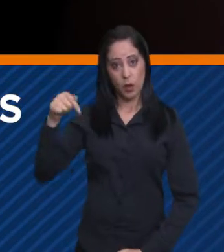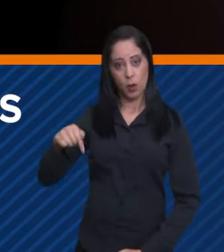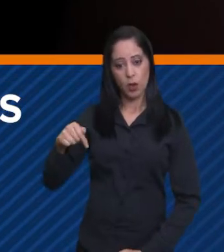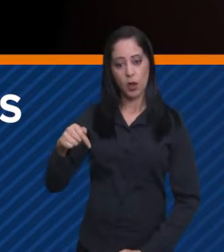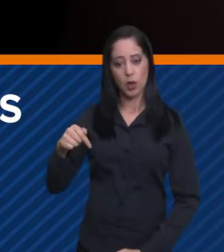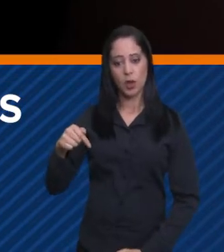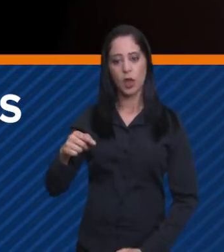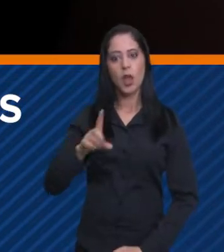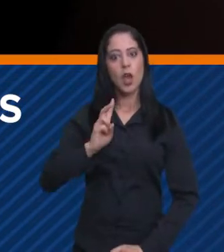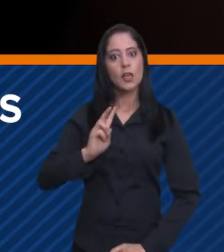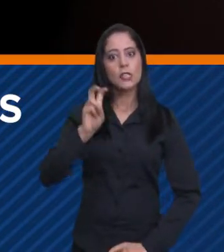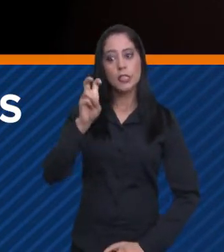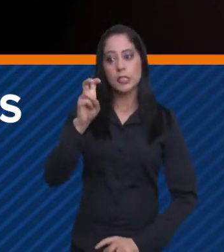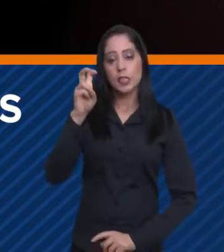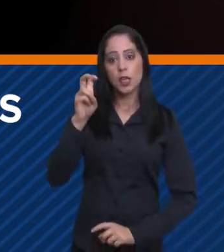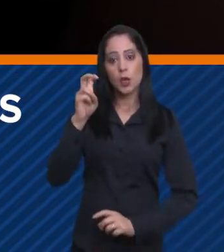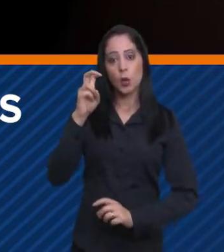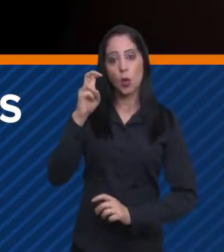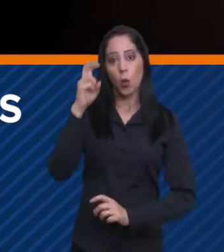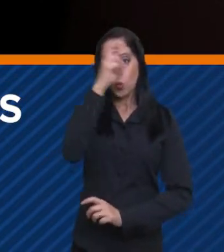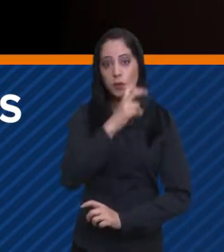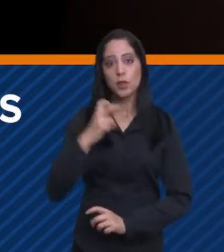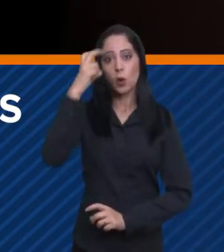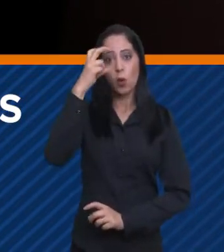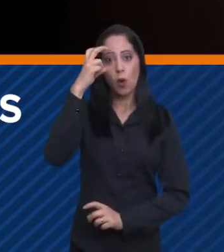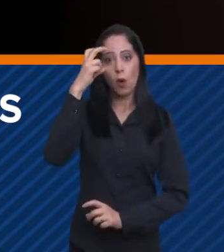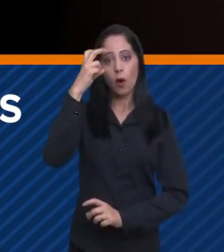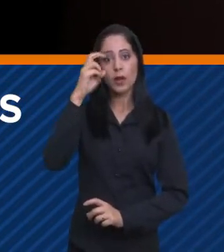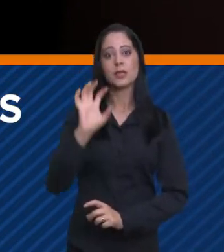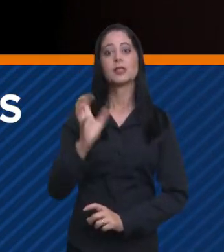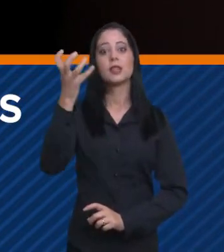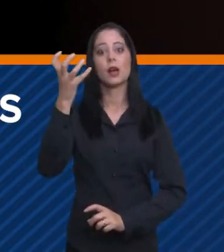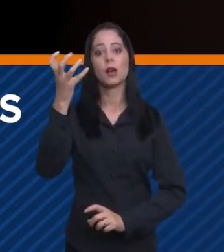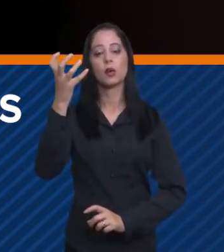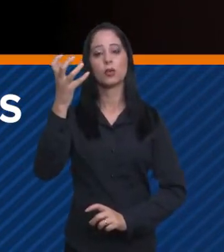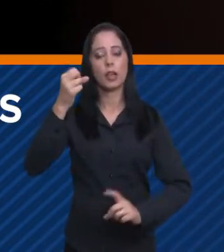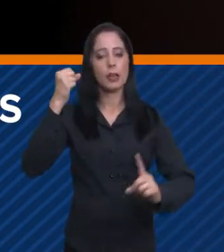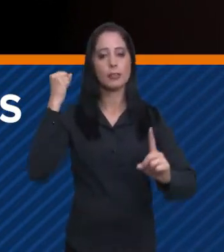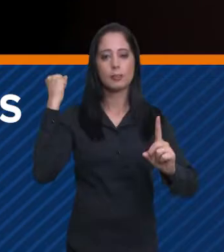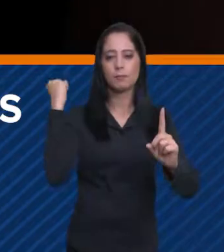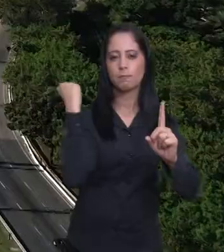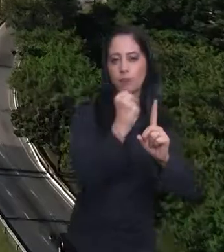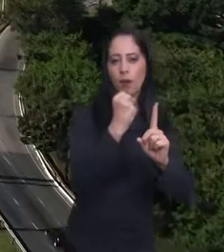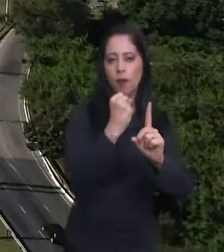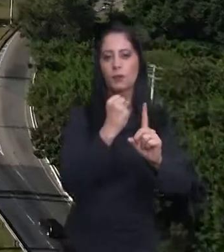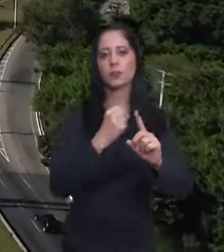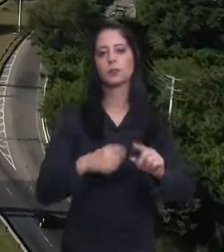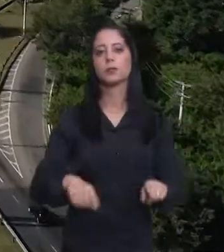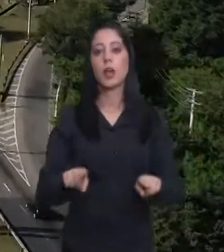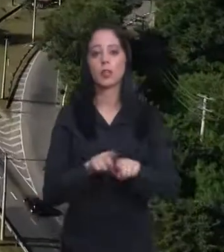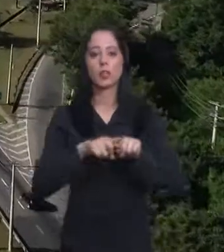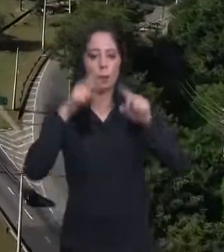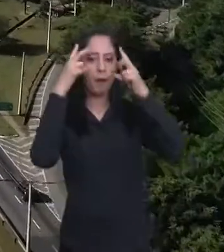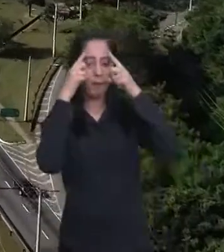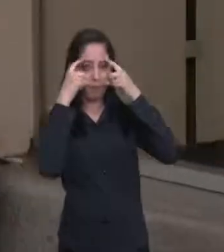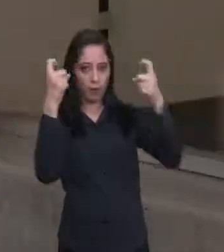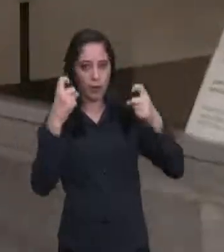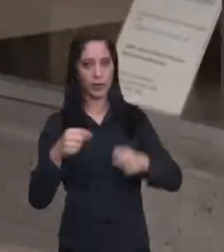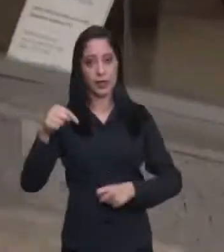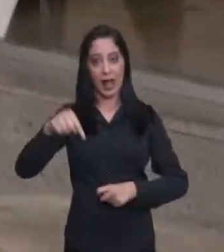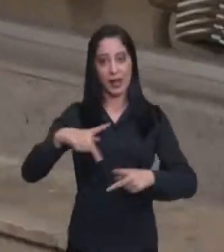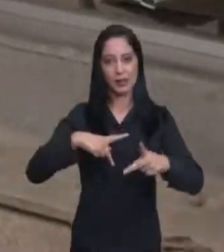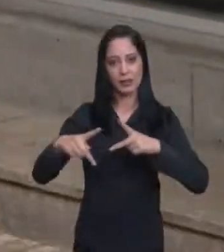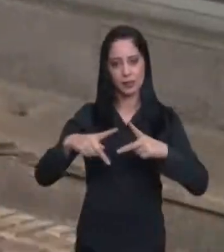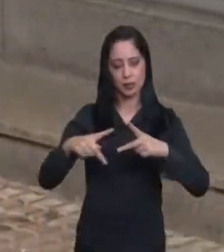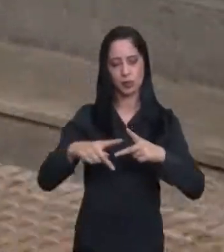no país é registrado um caso de violência a cada 5 horas e um assassinato por dia em São José dos Campos